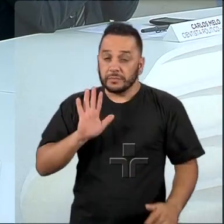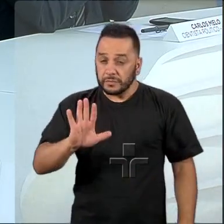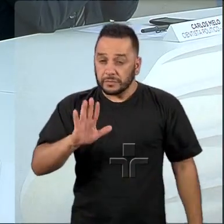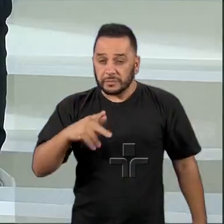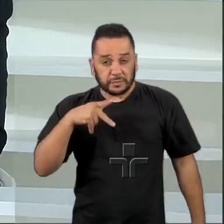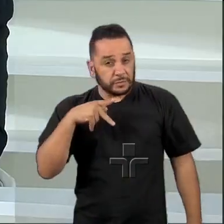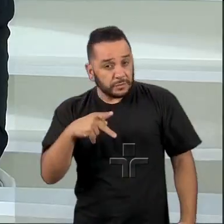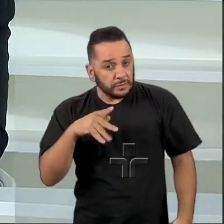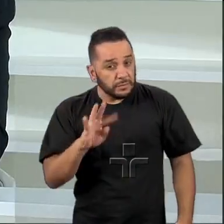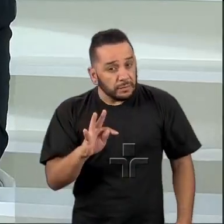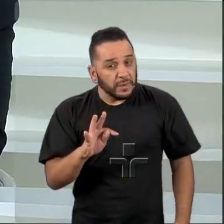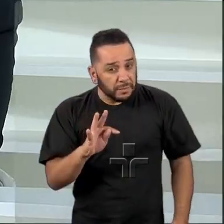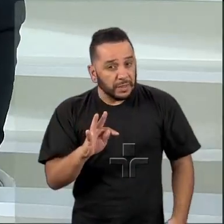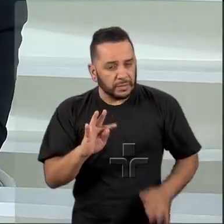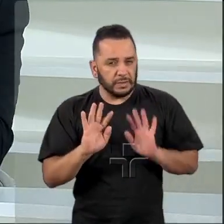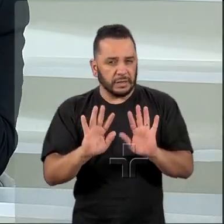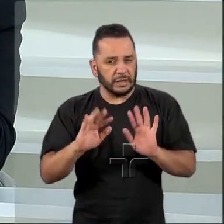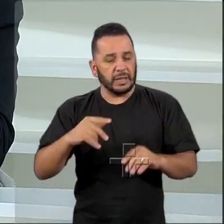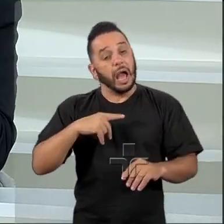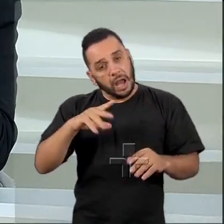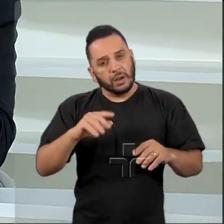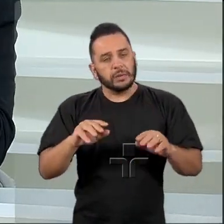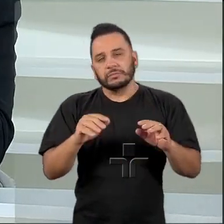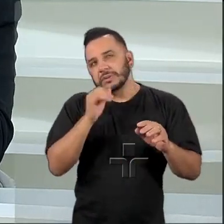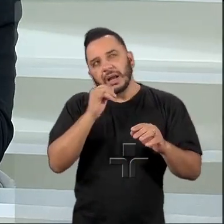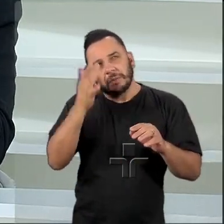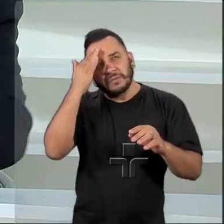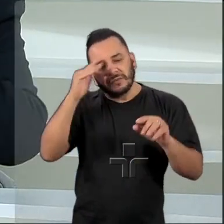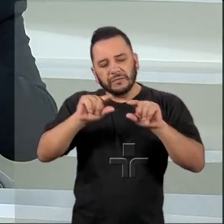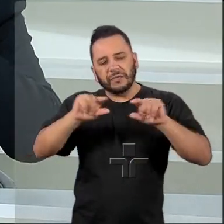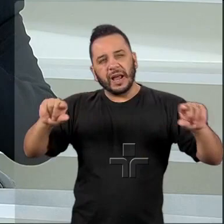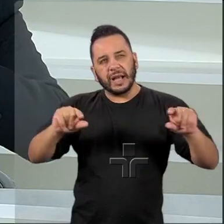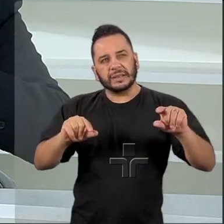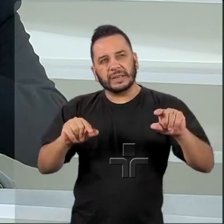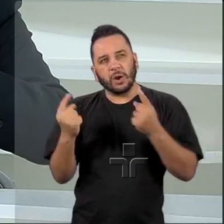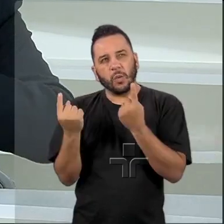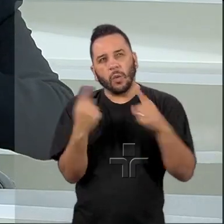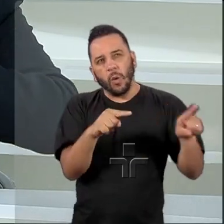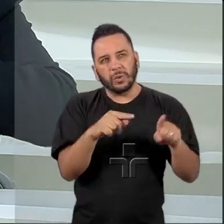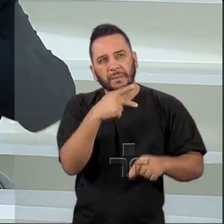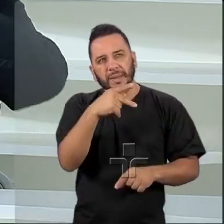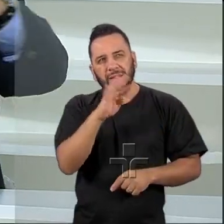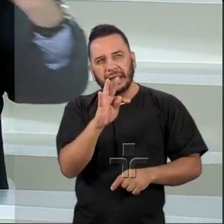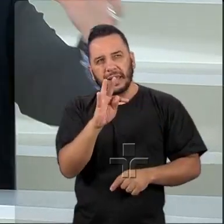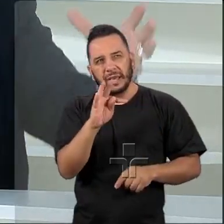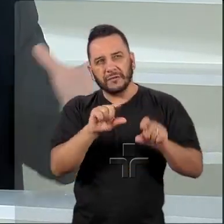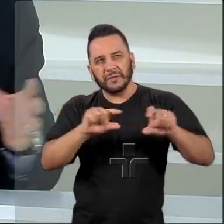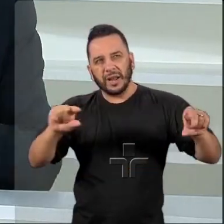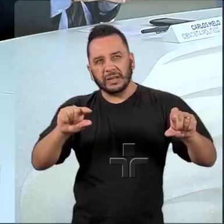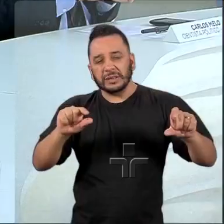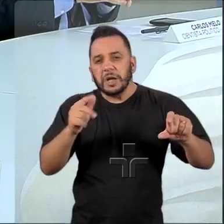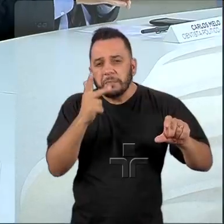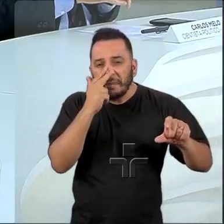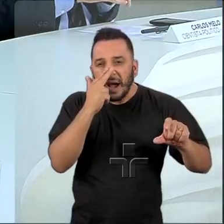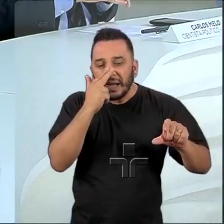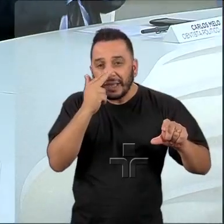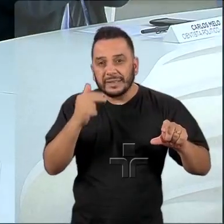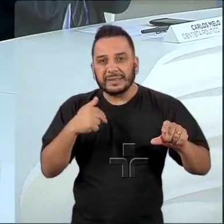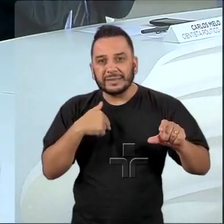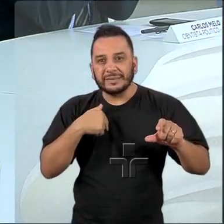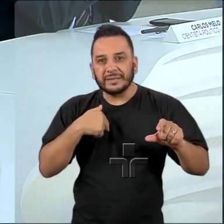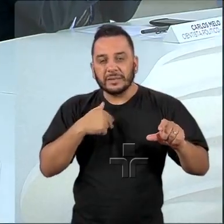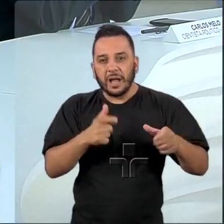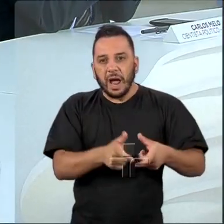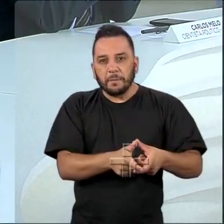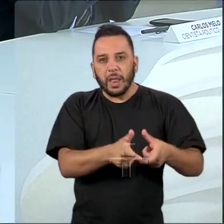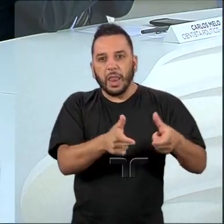talvez o termo antipetismo esteja inadequadamente abraçando tudo. Exato. Mas, na